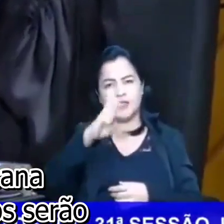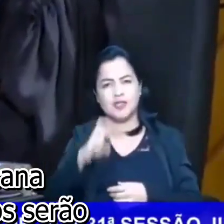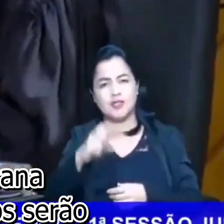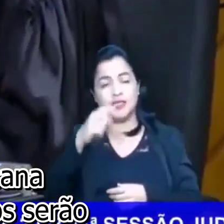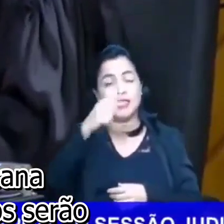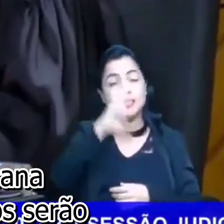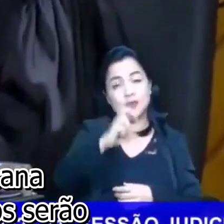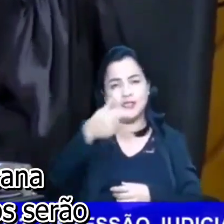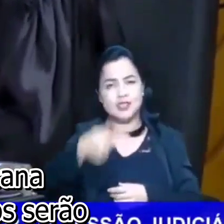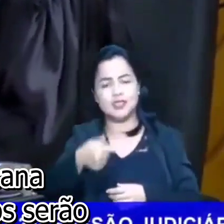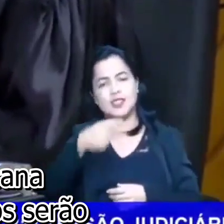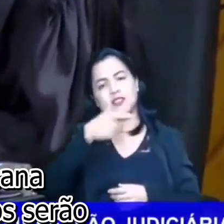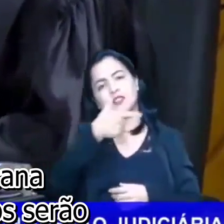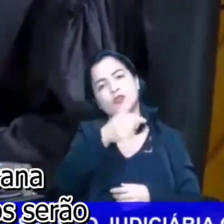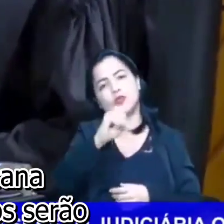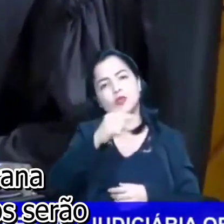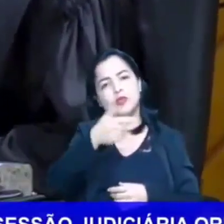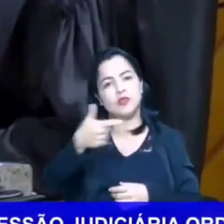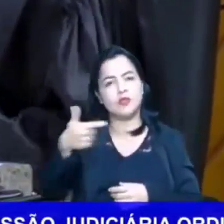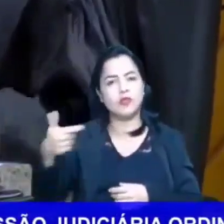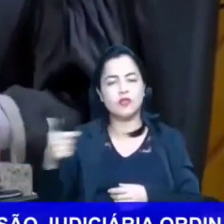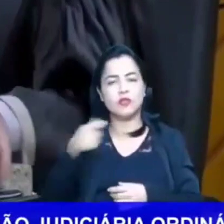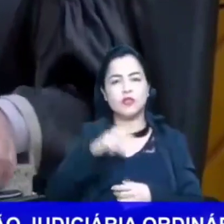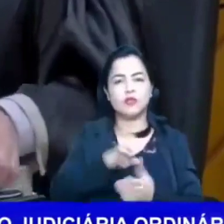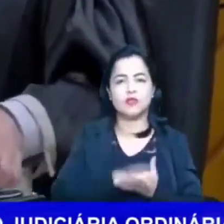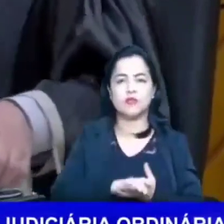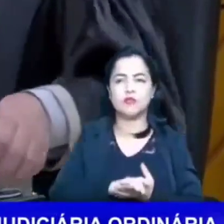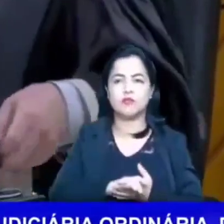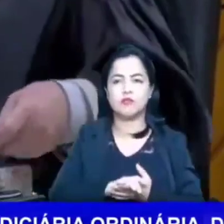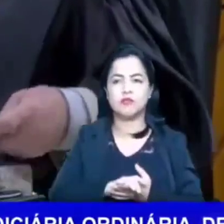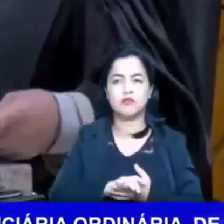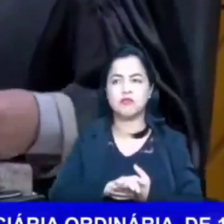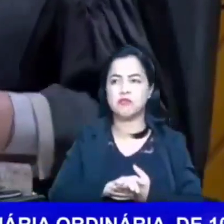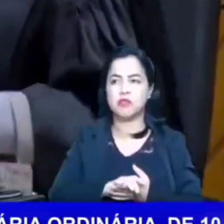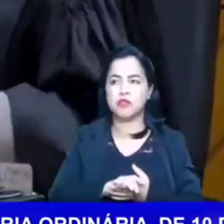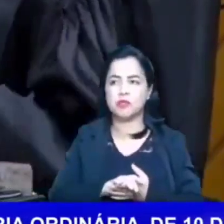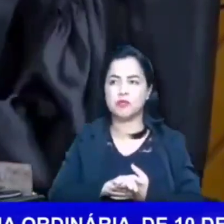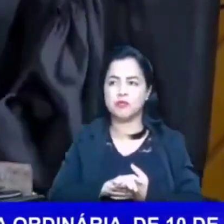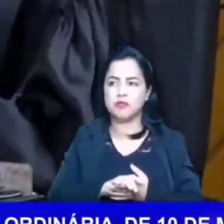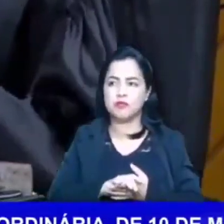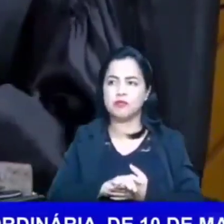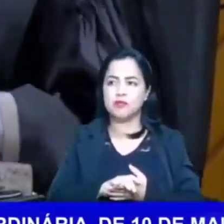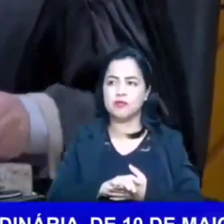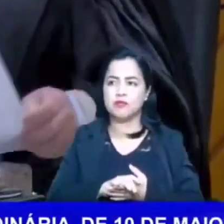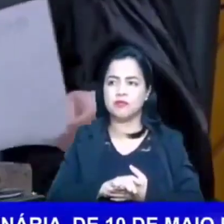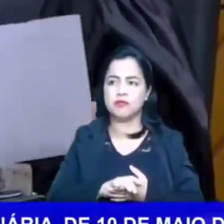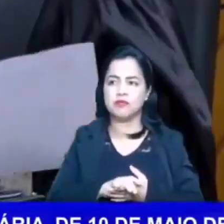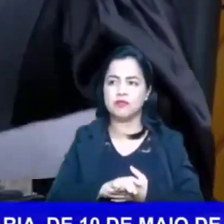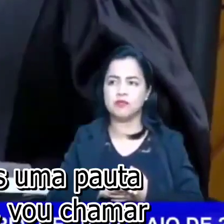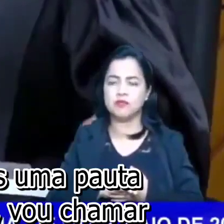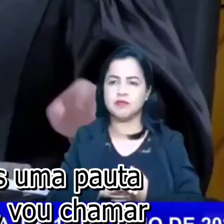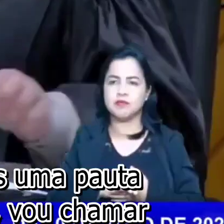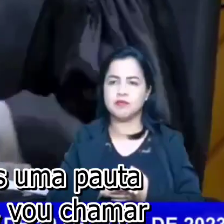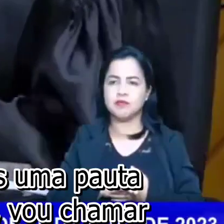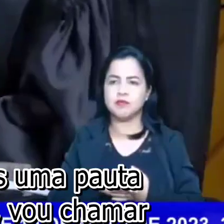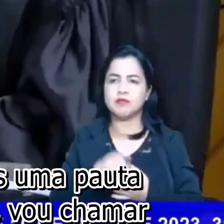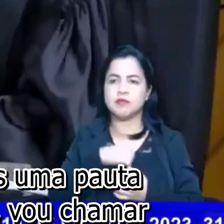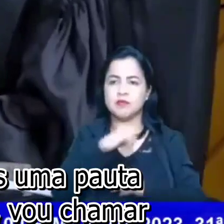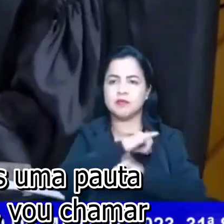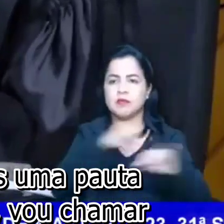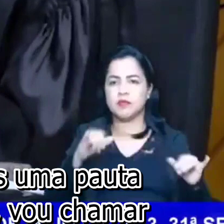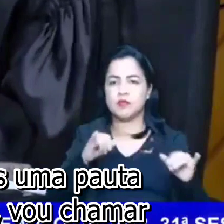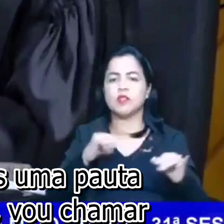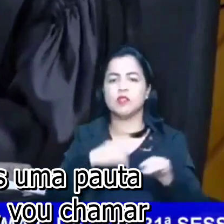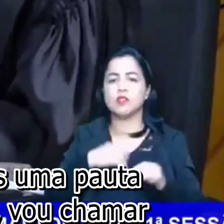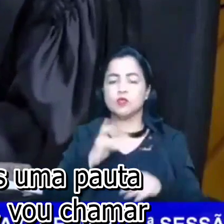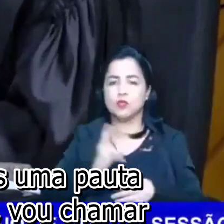Vieira Costa da Silva. Esses processos serão incluídos em pautas oportunamente. Dito isto, vamos seguir a pauta, e